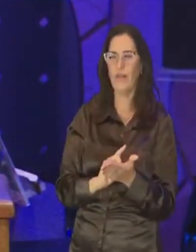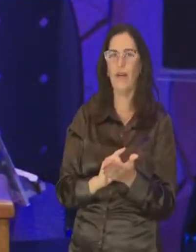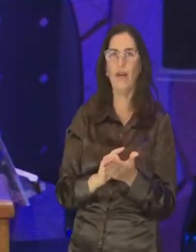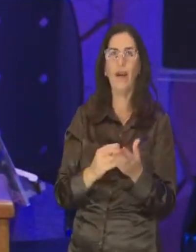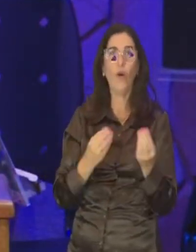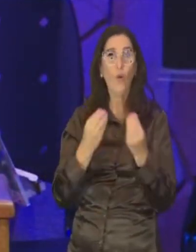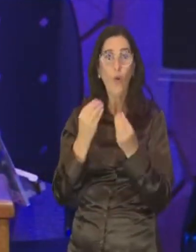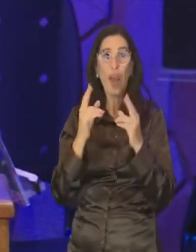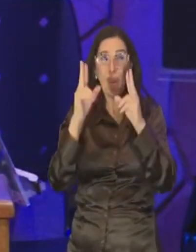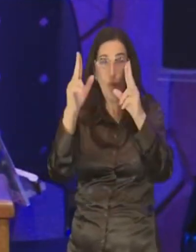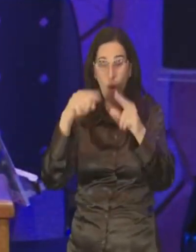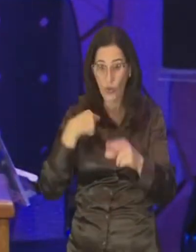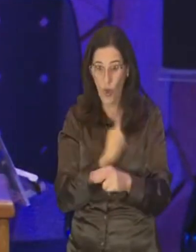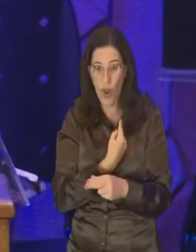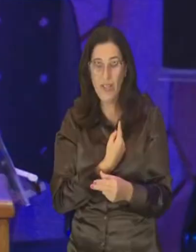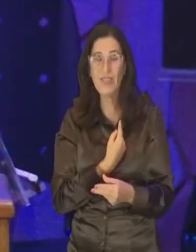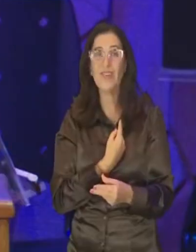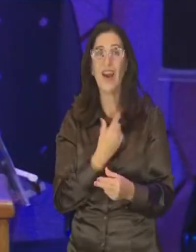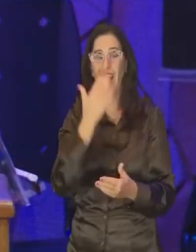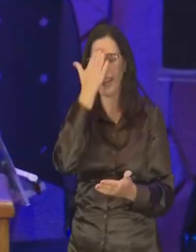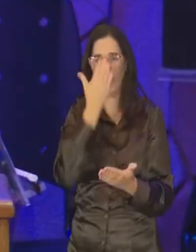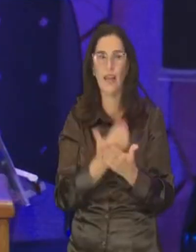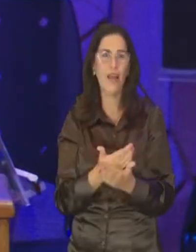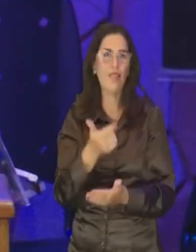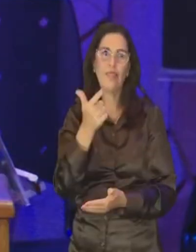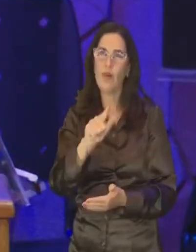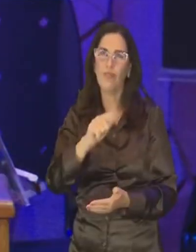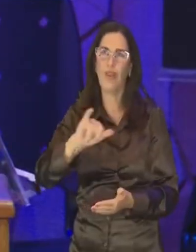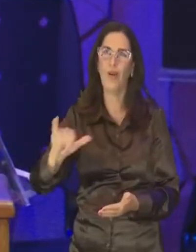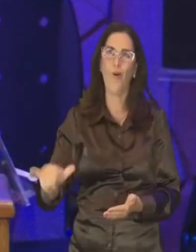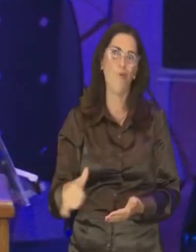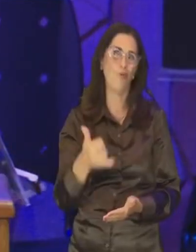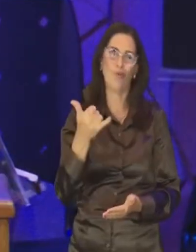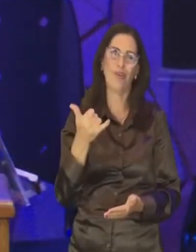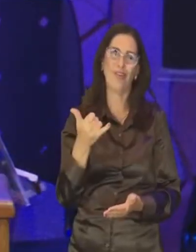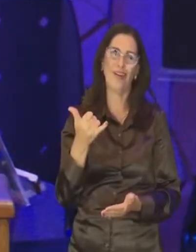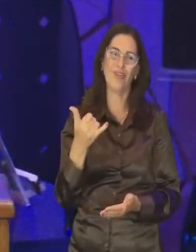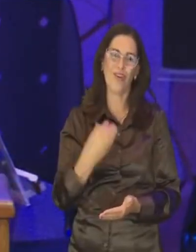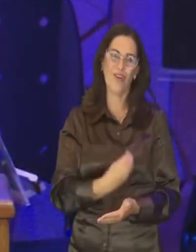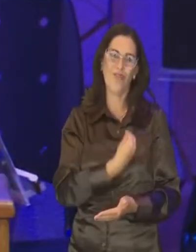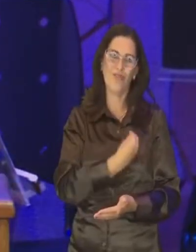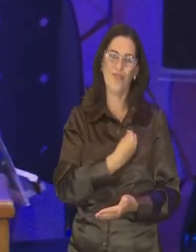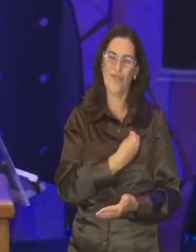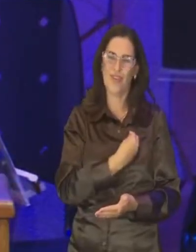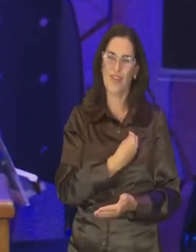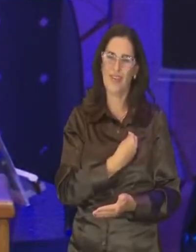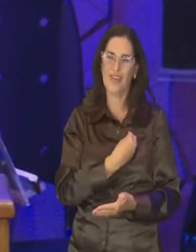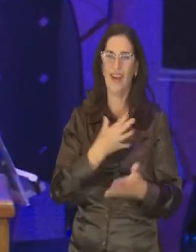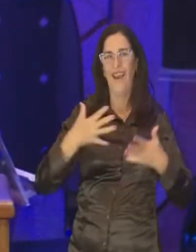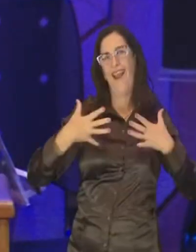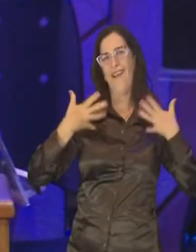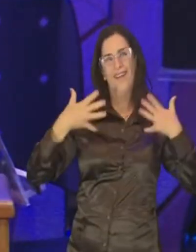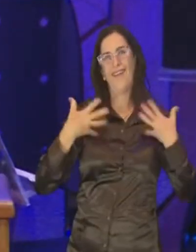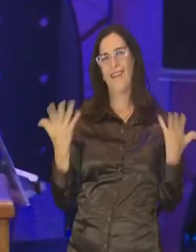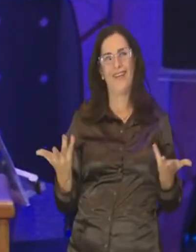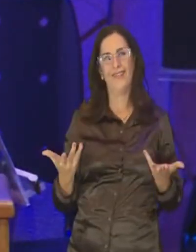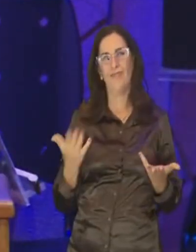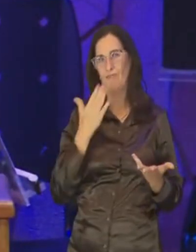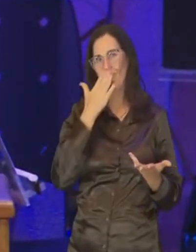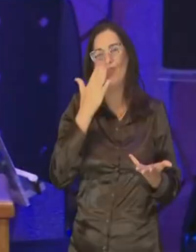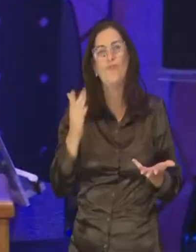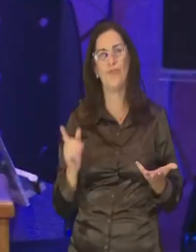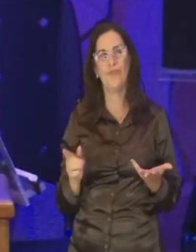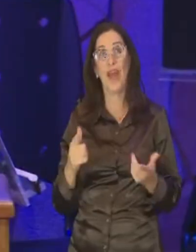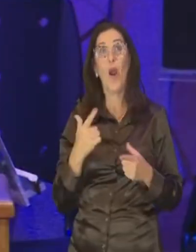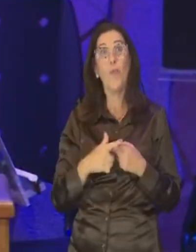nós acreditamos, não têm a oportunidade de viver esse tipo de alegria,